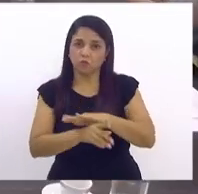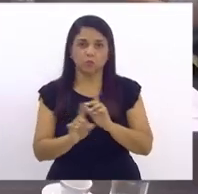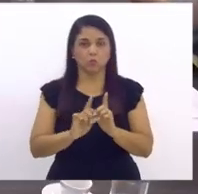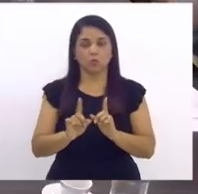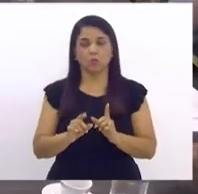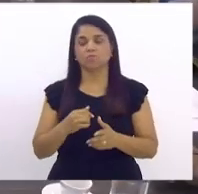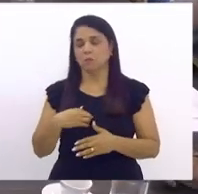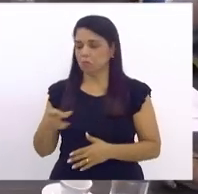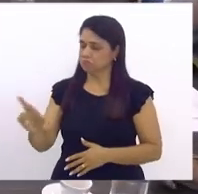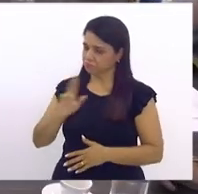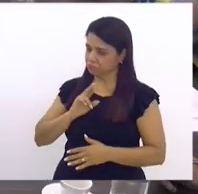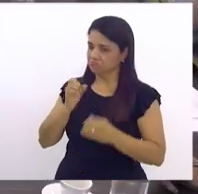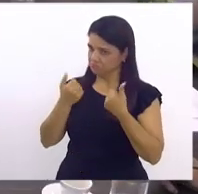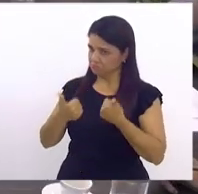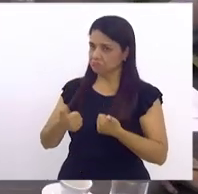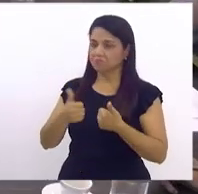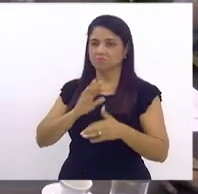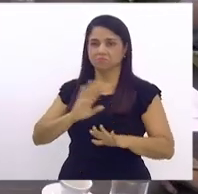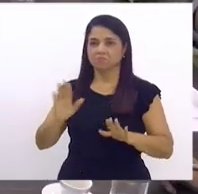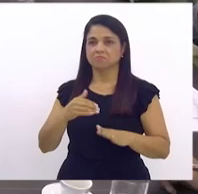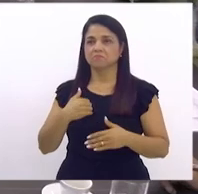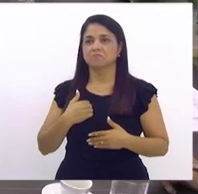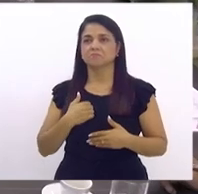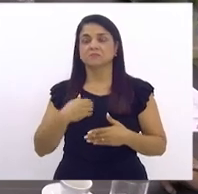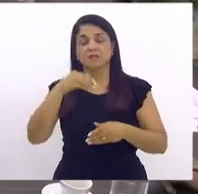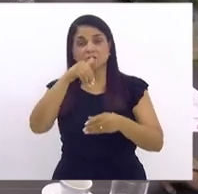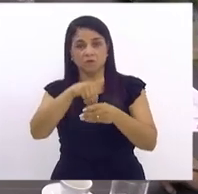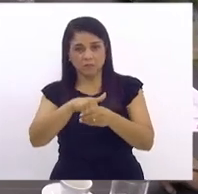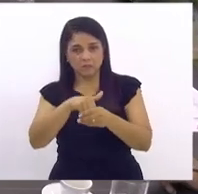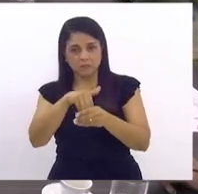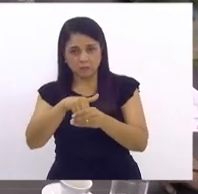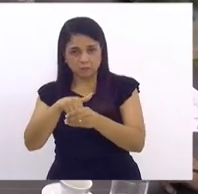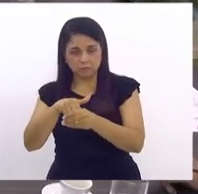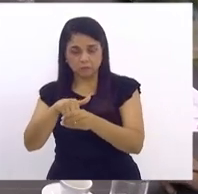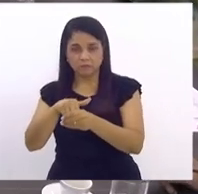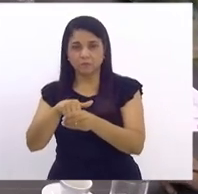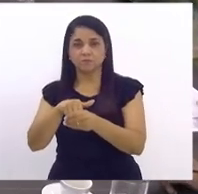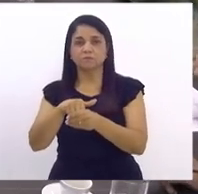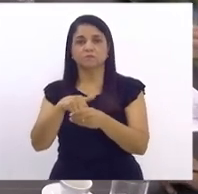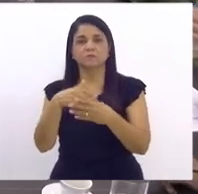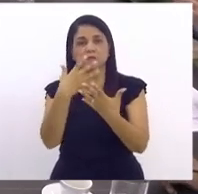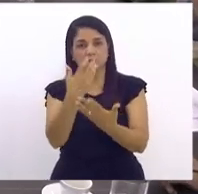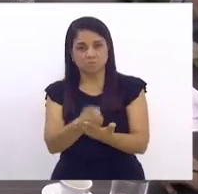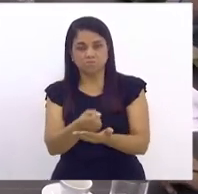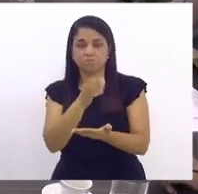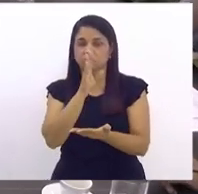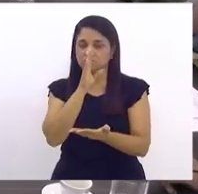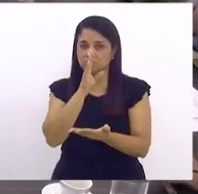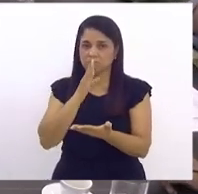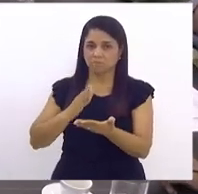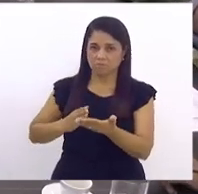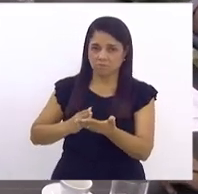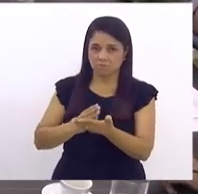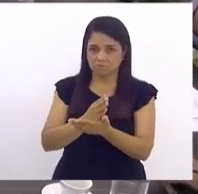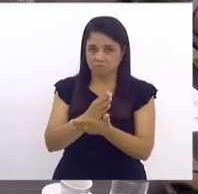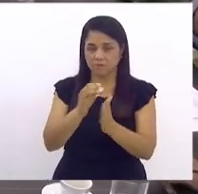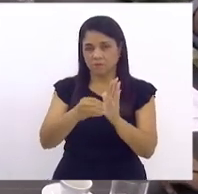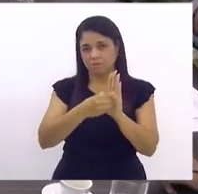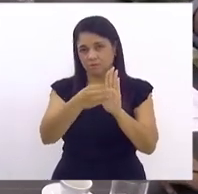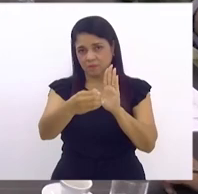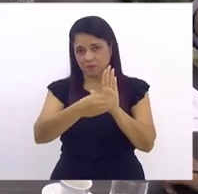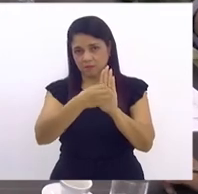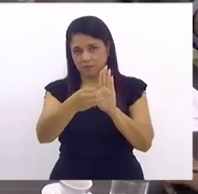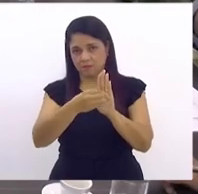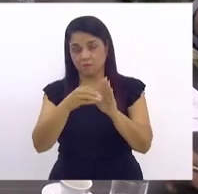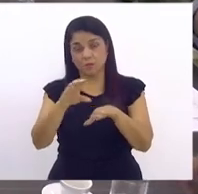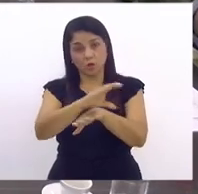com a resposta. Não havendo mais quem queira discutir, em votação, os senhores que aprovam permaneçam que estão aprovado parecer pela